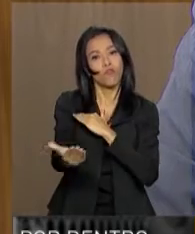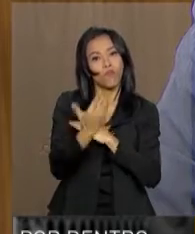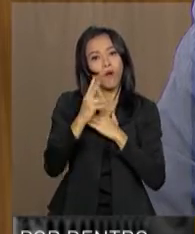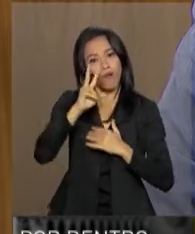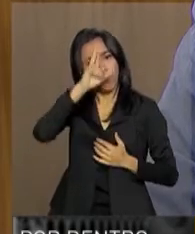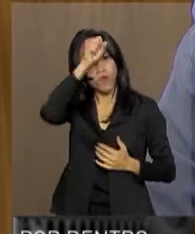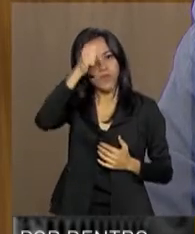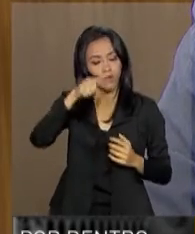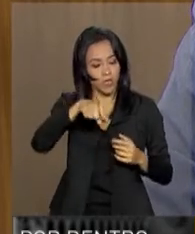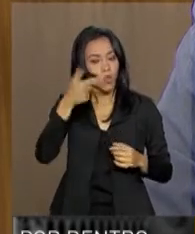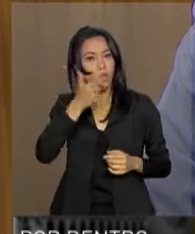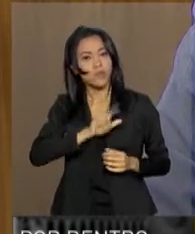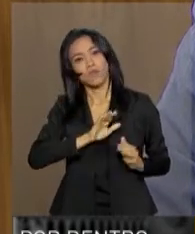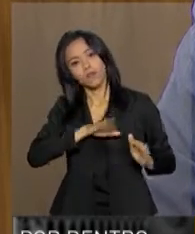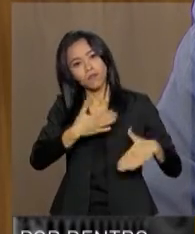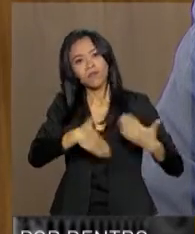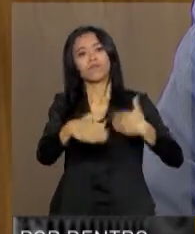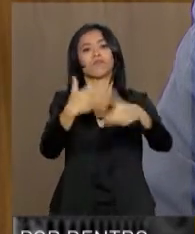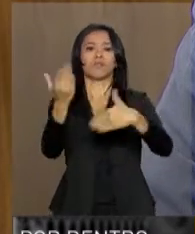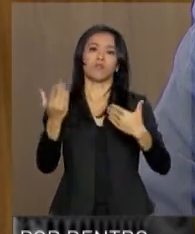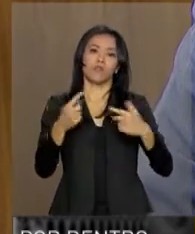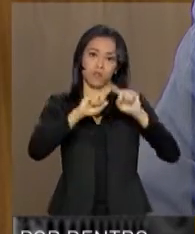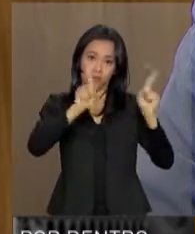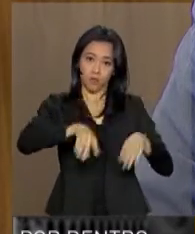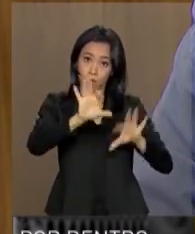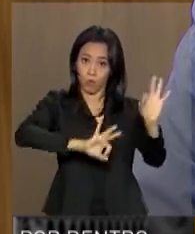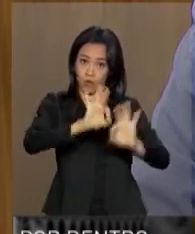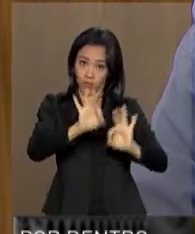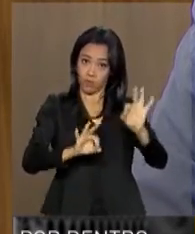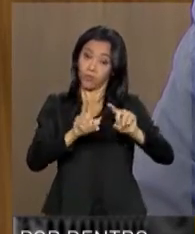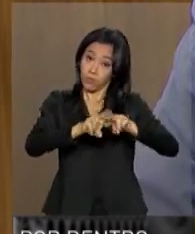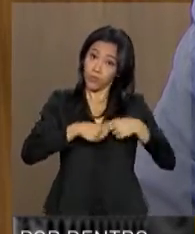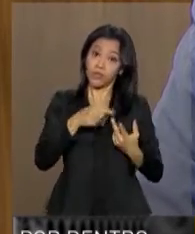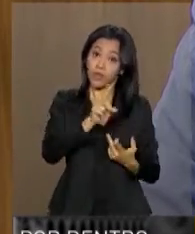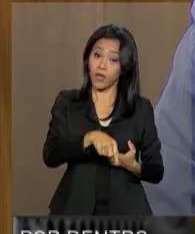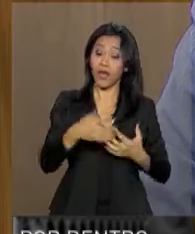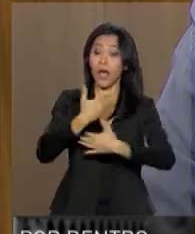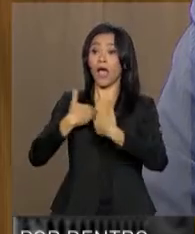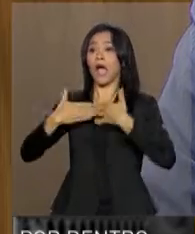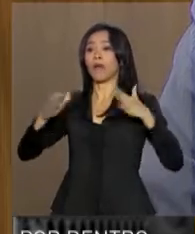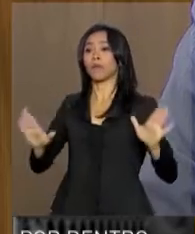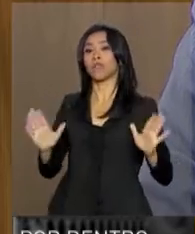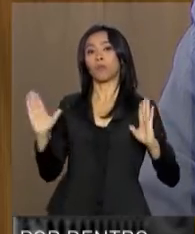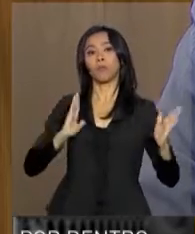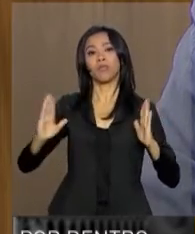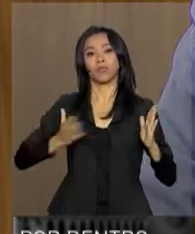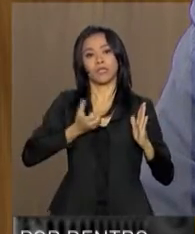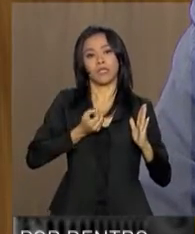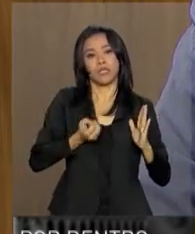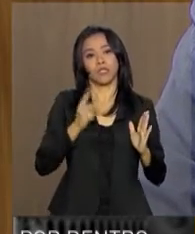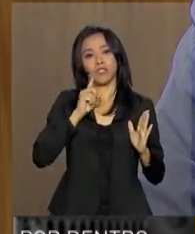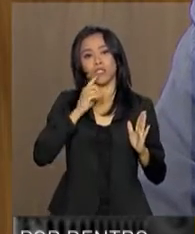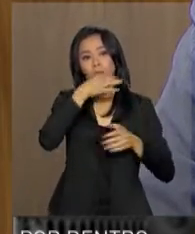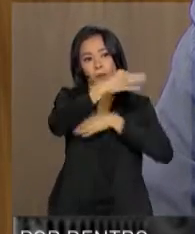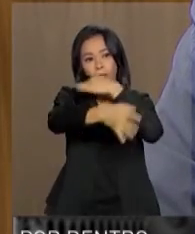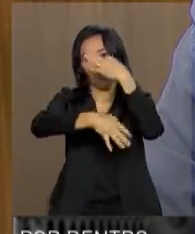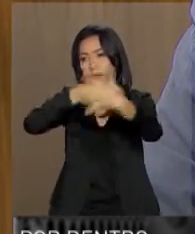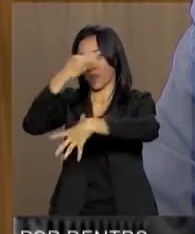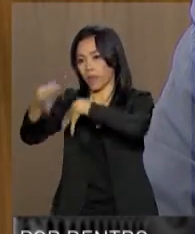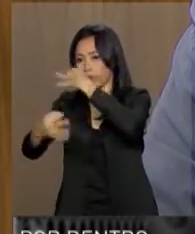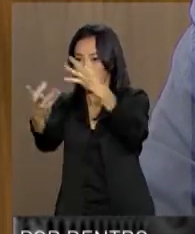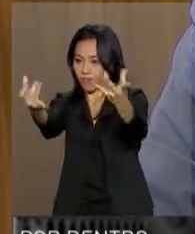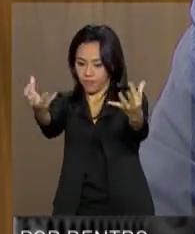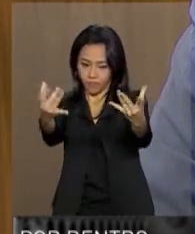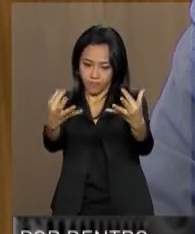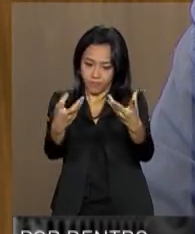seja conduzido então por isso que o objetivo de colocar em audiência pública por 60 dias é muito importante tanto é importante que as